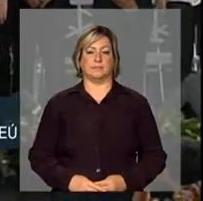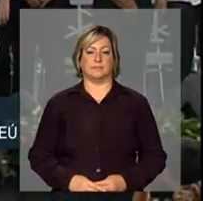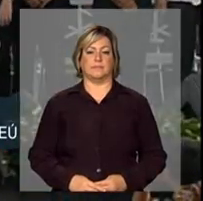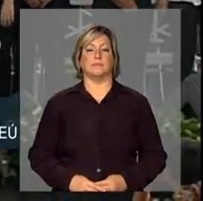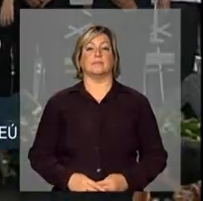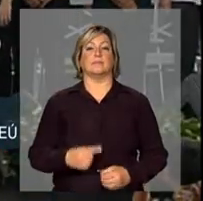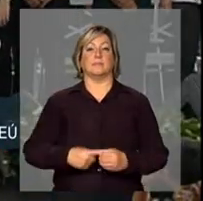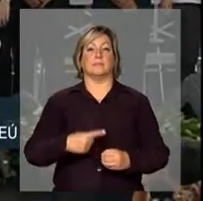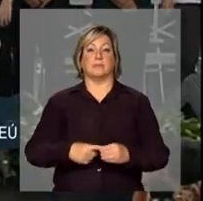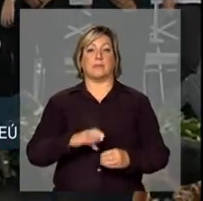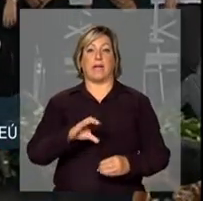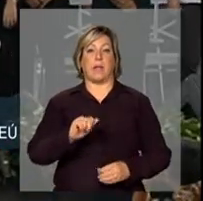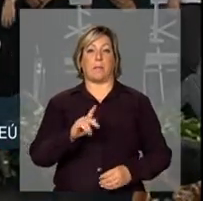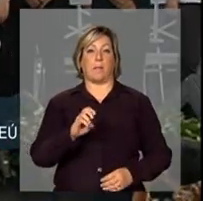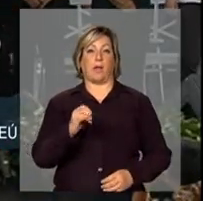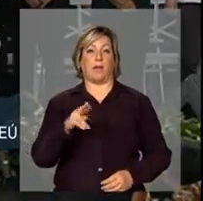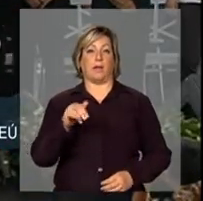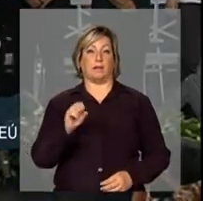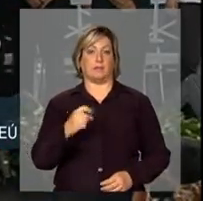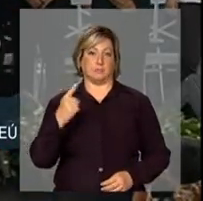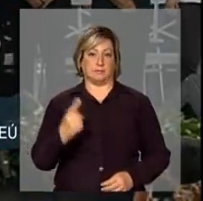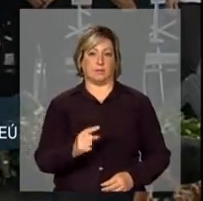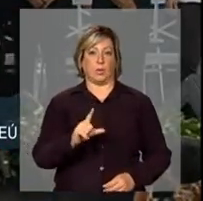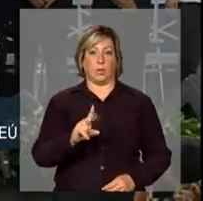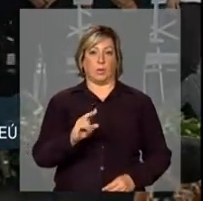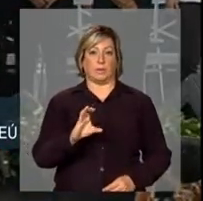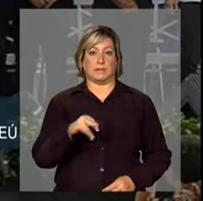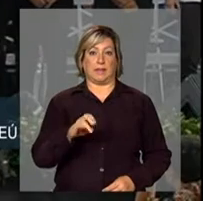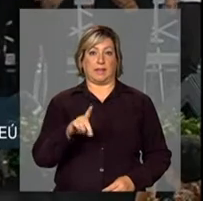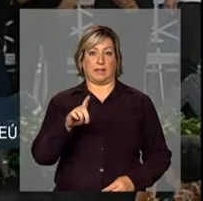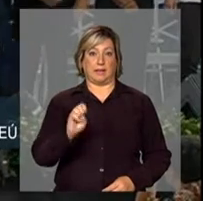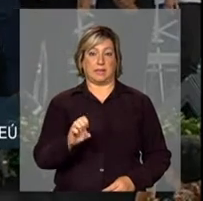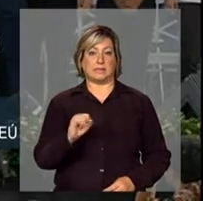De Capoeiras, Lucineide Silva.